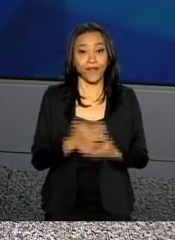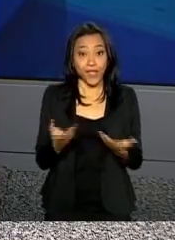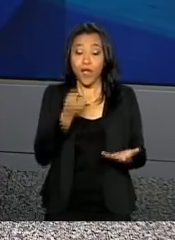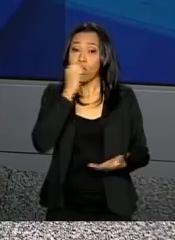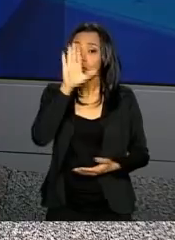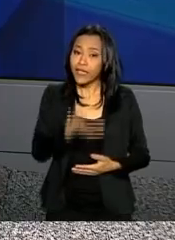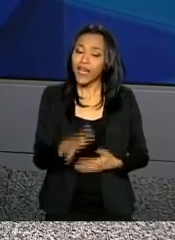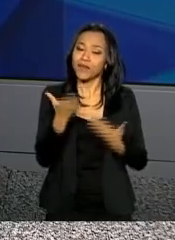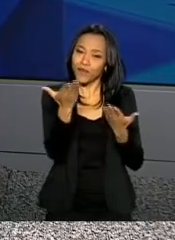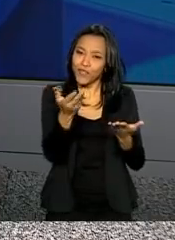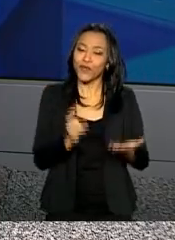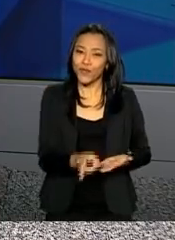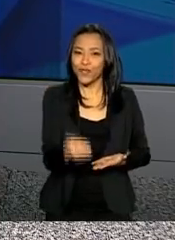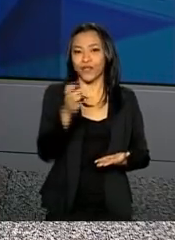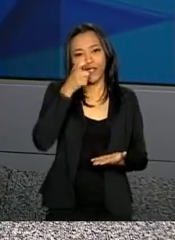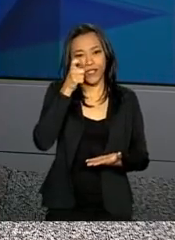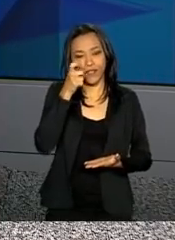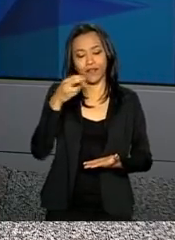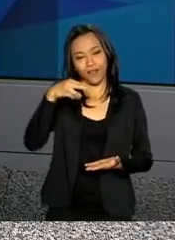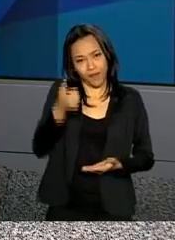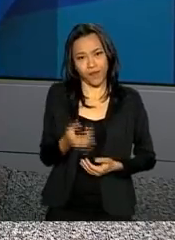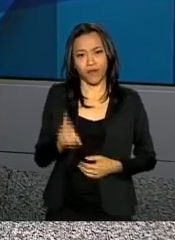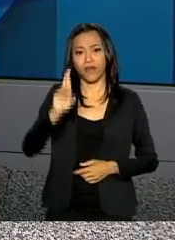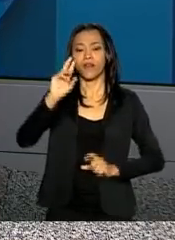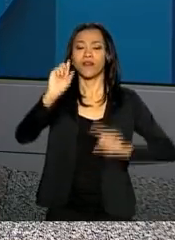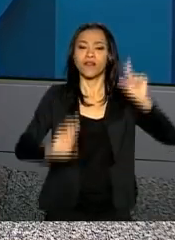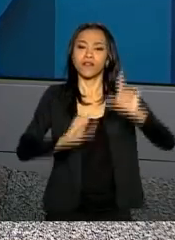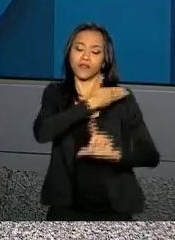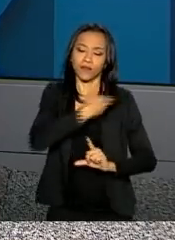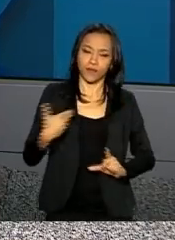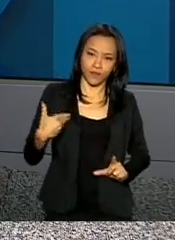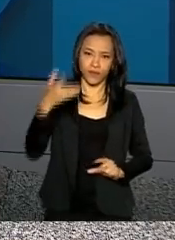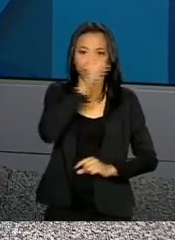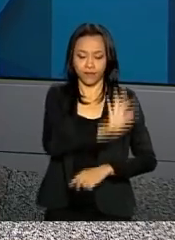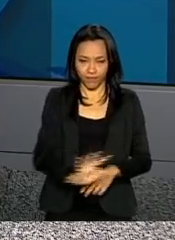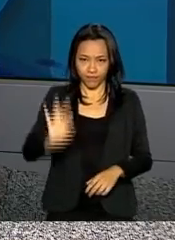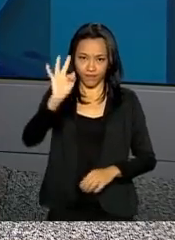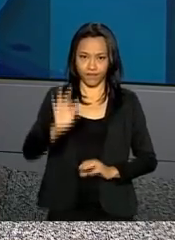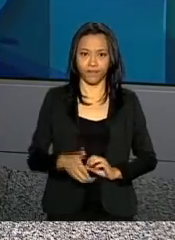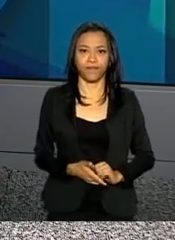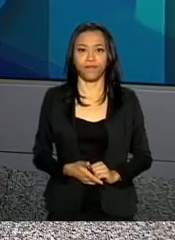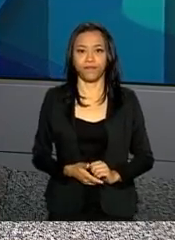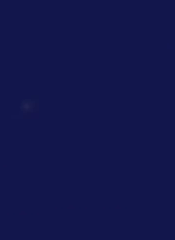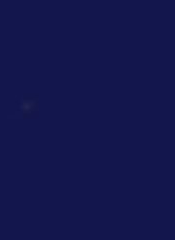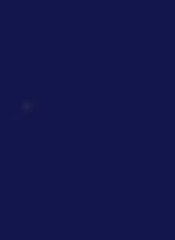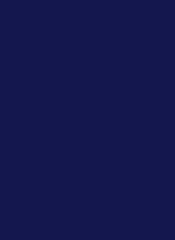Uma boa tarde para você e continue com a gente aqui na NBR e a TV do Governo Federal.